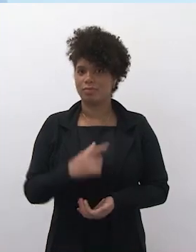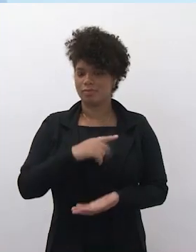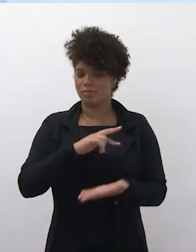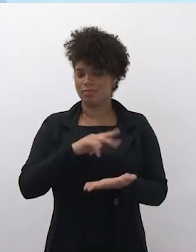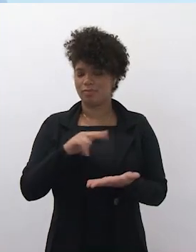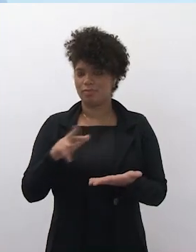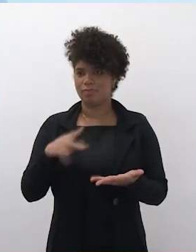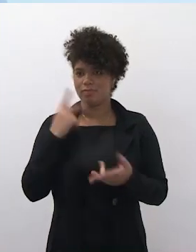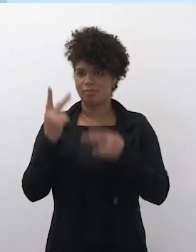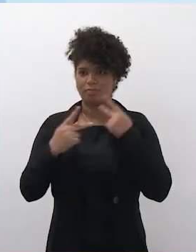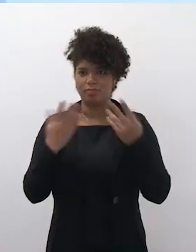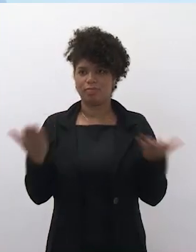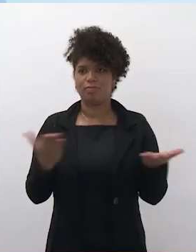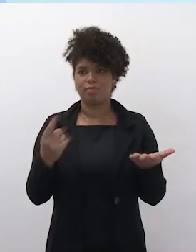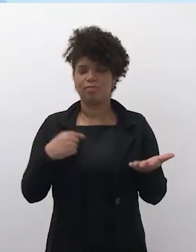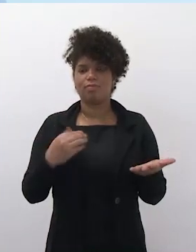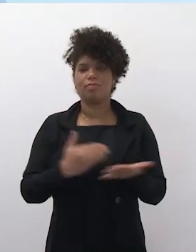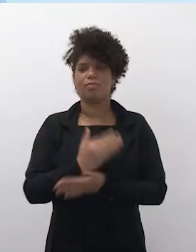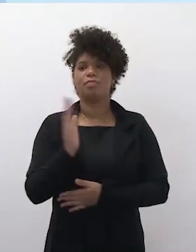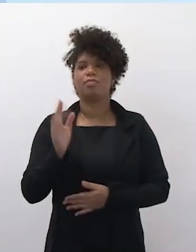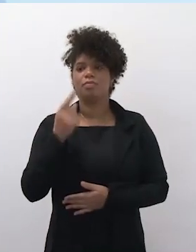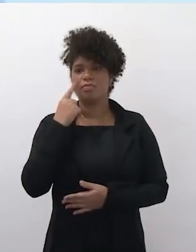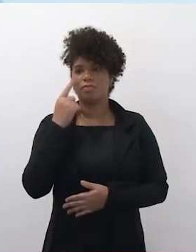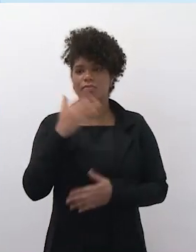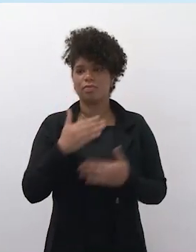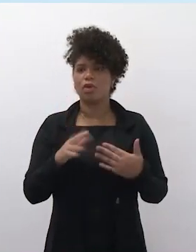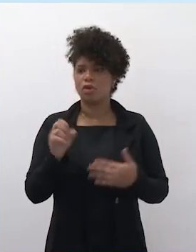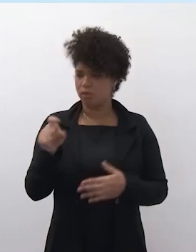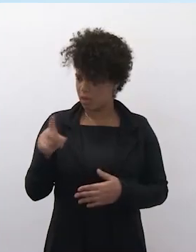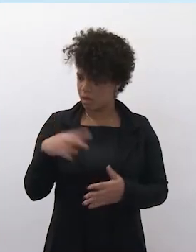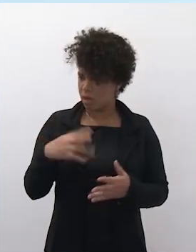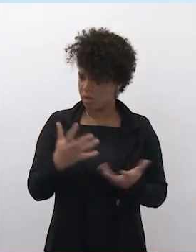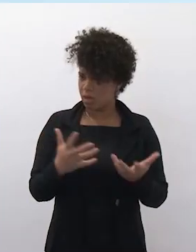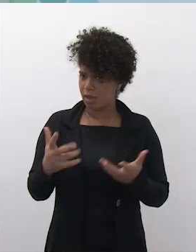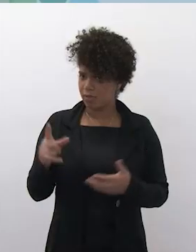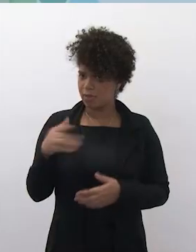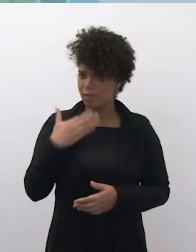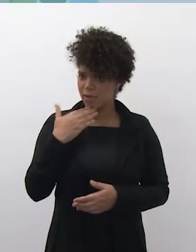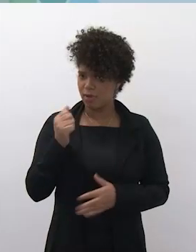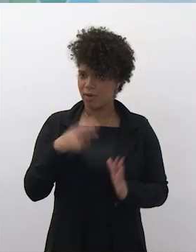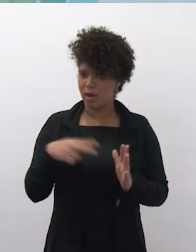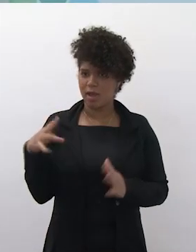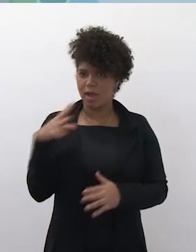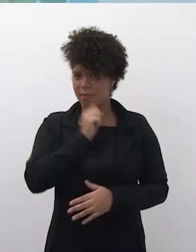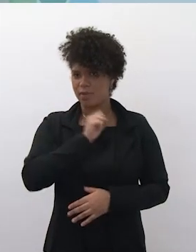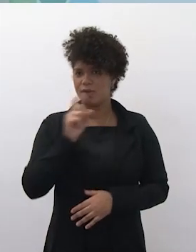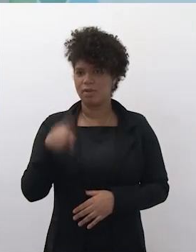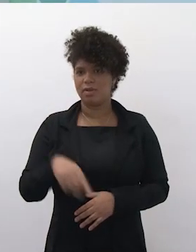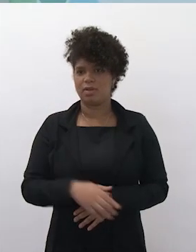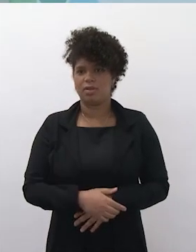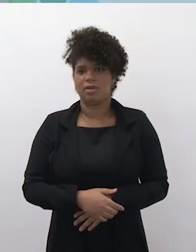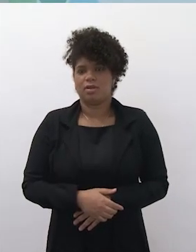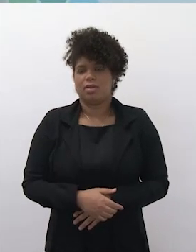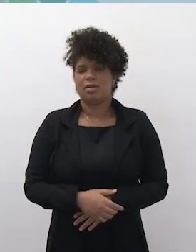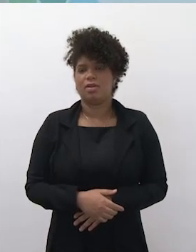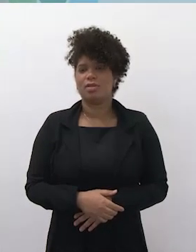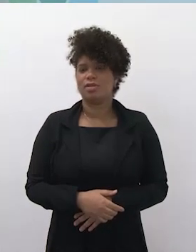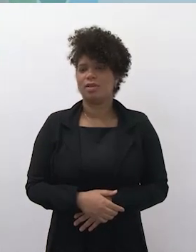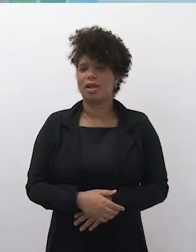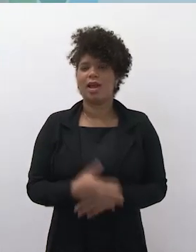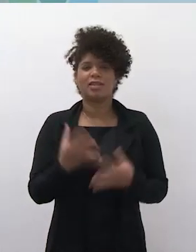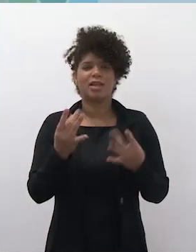falar, obviamente, então eu já vou começar a ler o slide. Ou você quer ler, Fabi? Você que lê melhor do que eu, mais rápido, mais